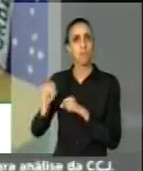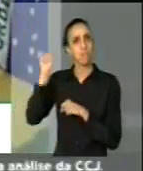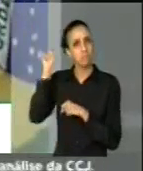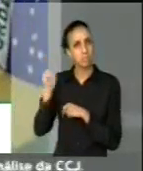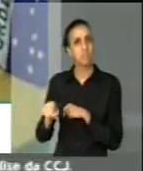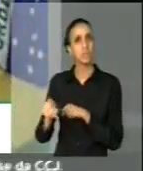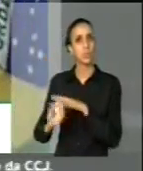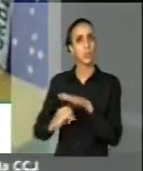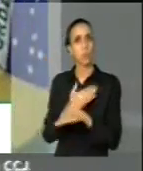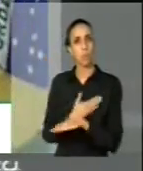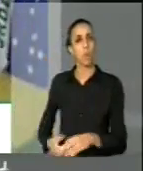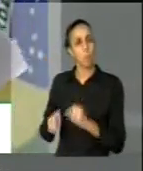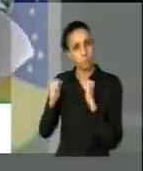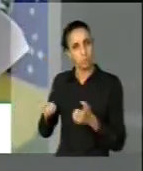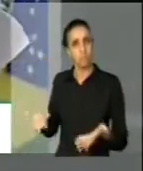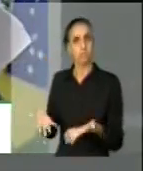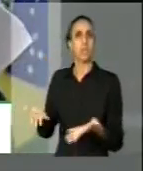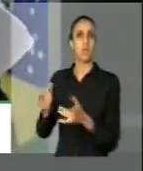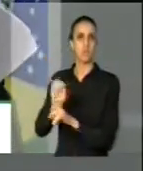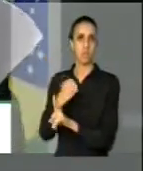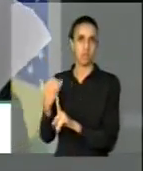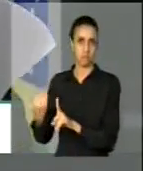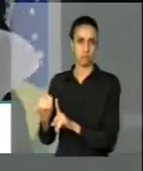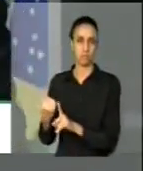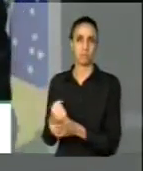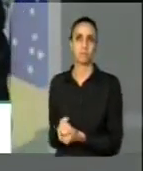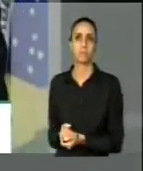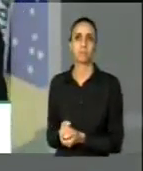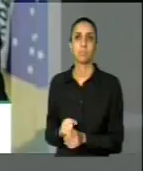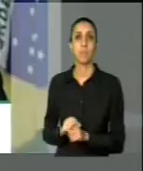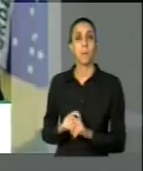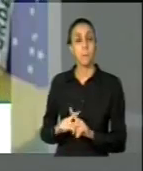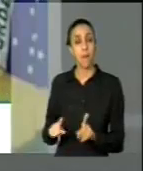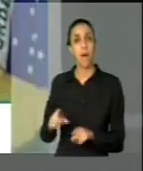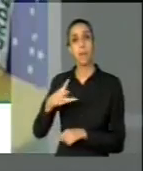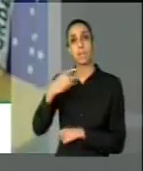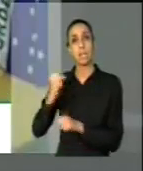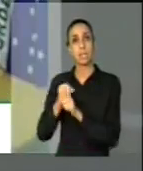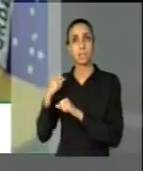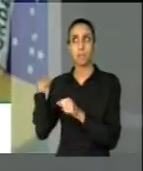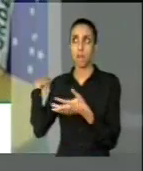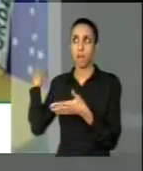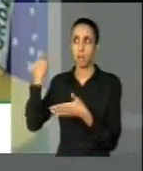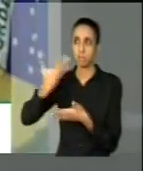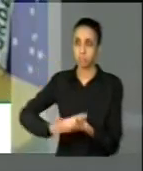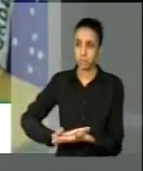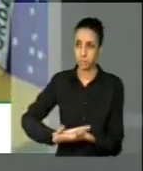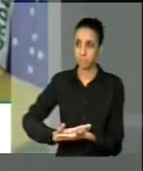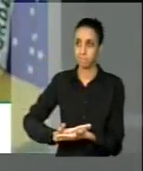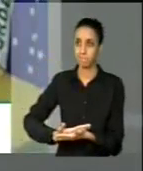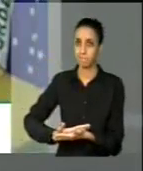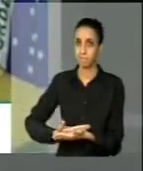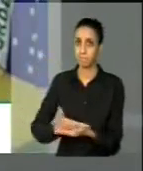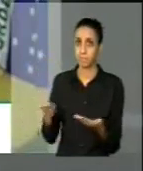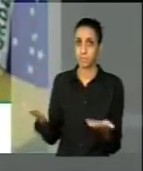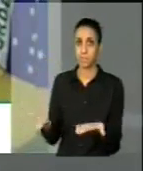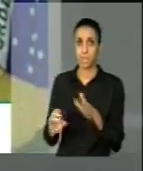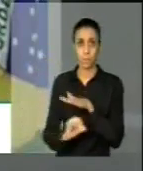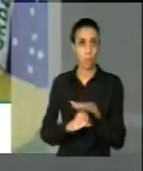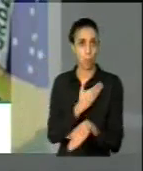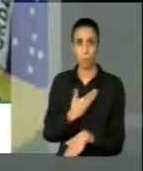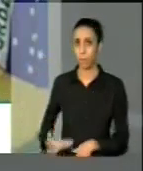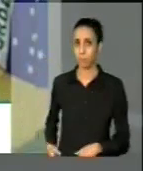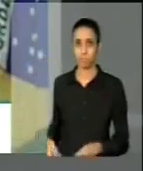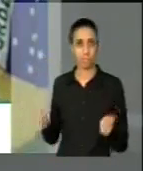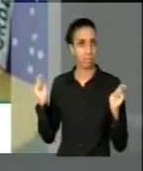no país. E lamentavelmente, né, 30 anos depois, a gente constata que o Estado não tem esse